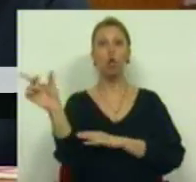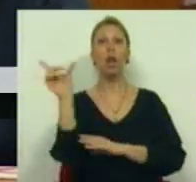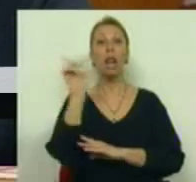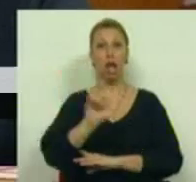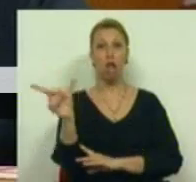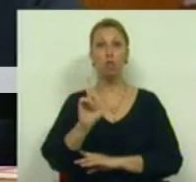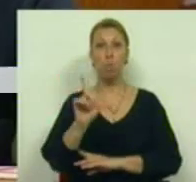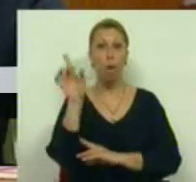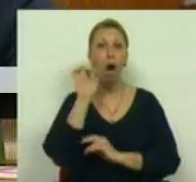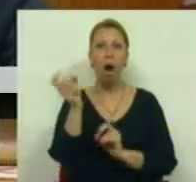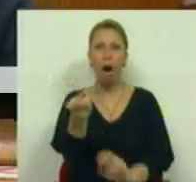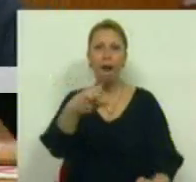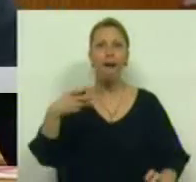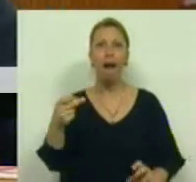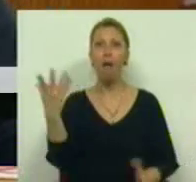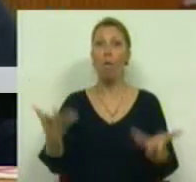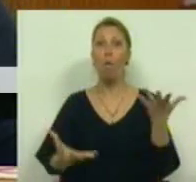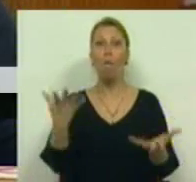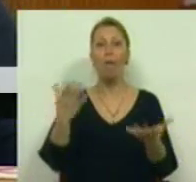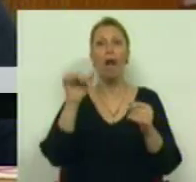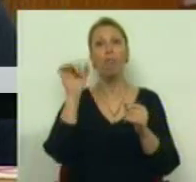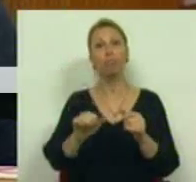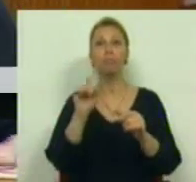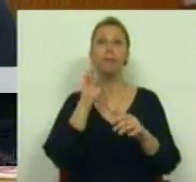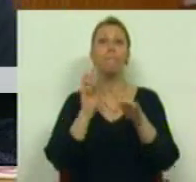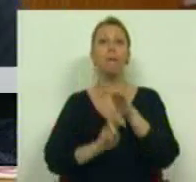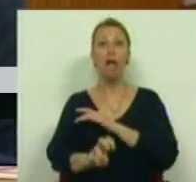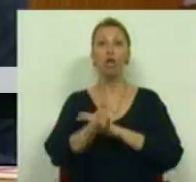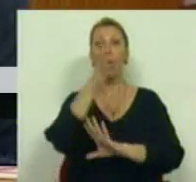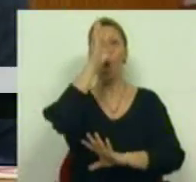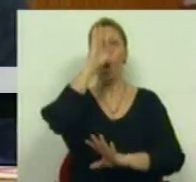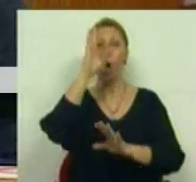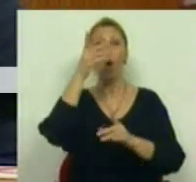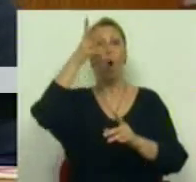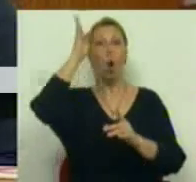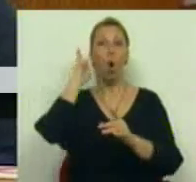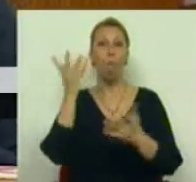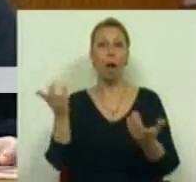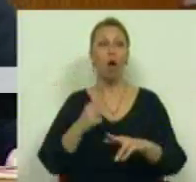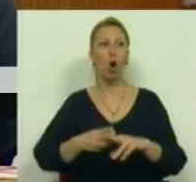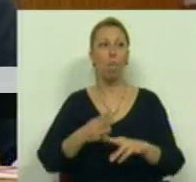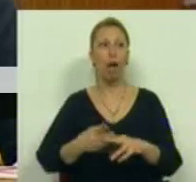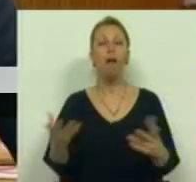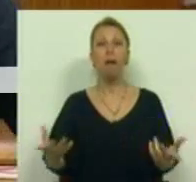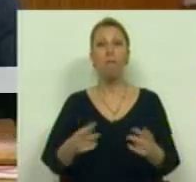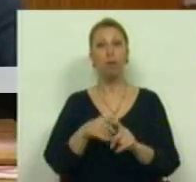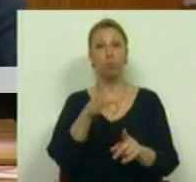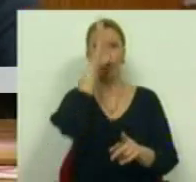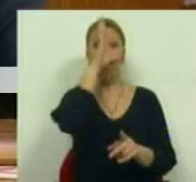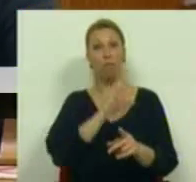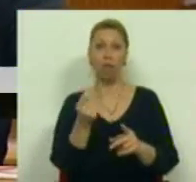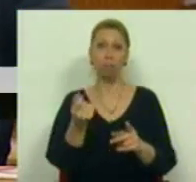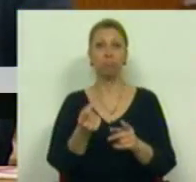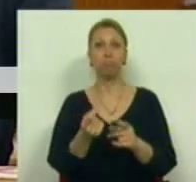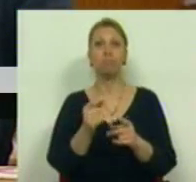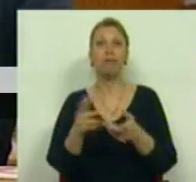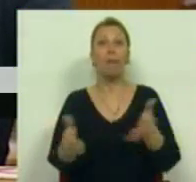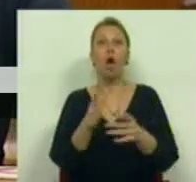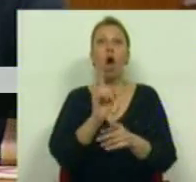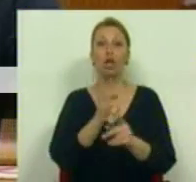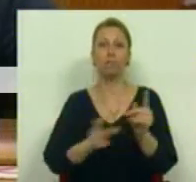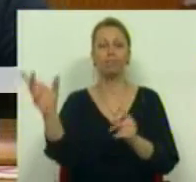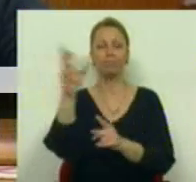valores absolutos do que o metro de Roma. Mas para o Governo o caminho é aumentar. Uma família com o salário